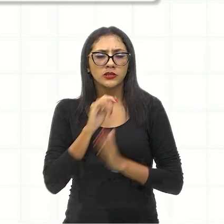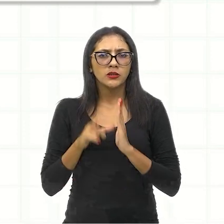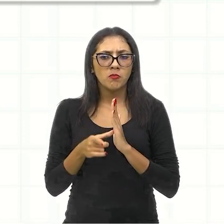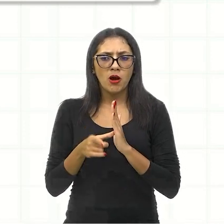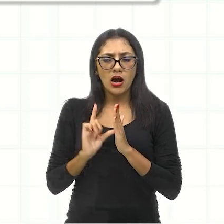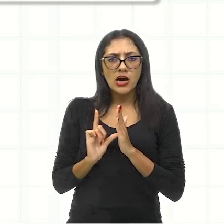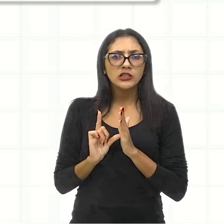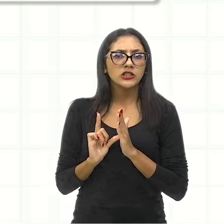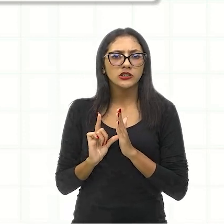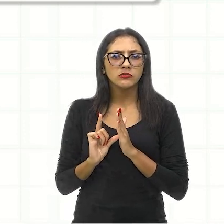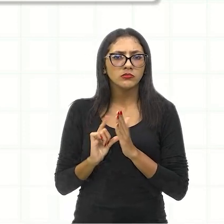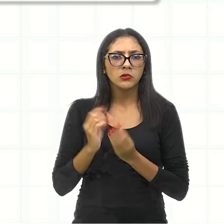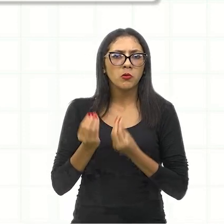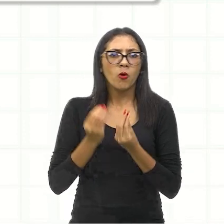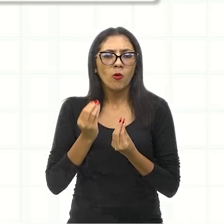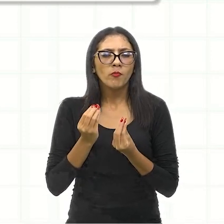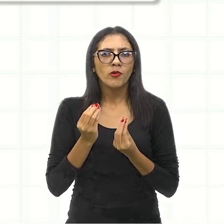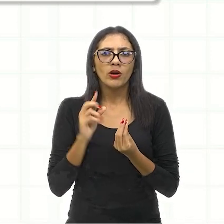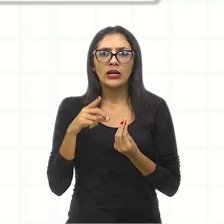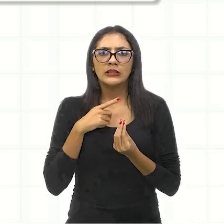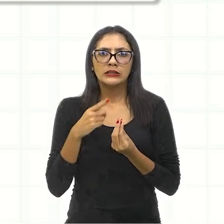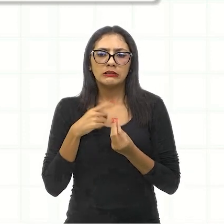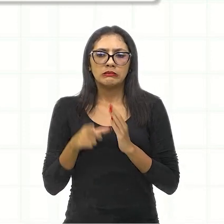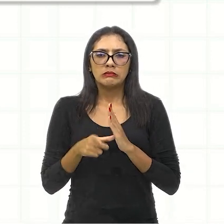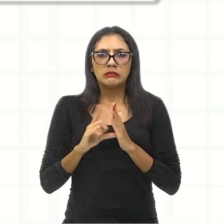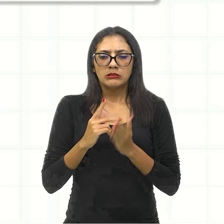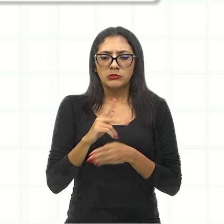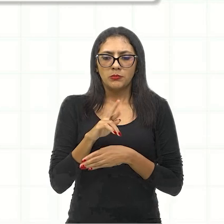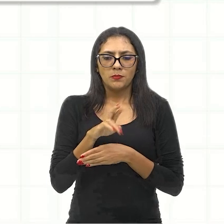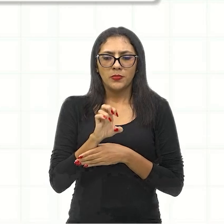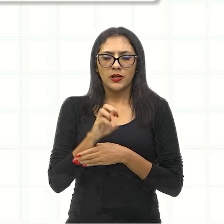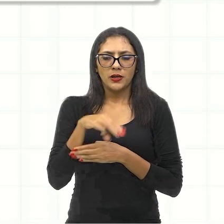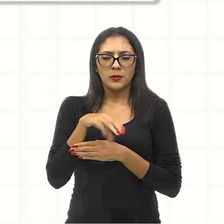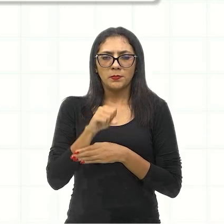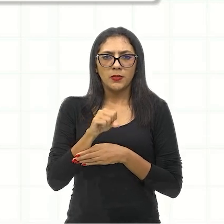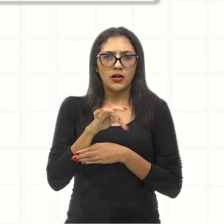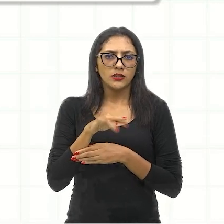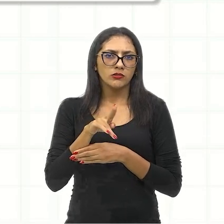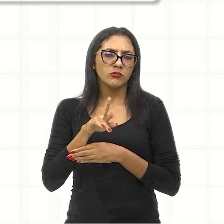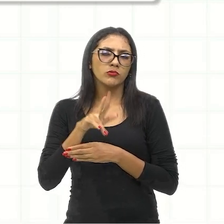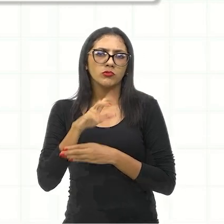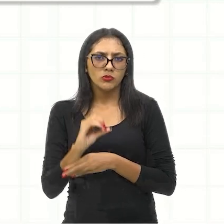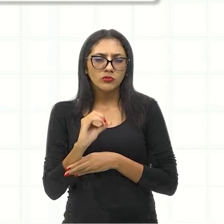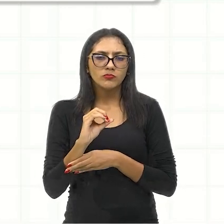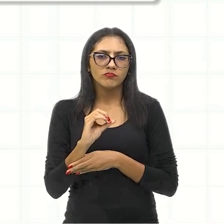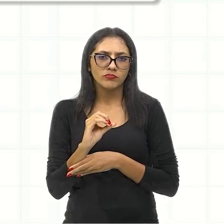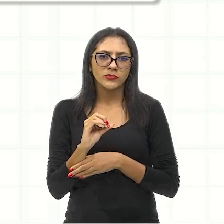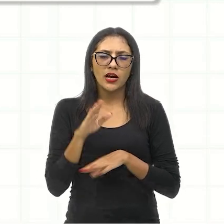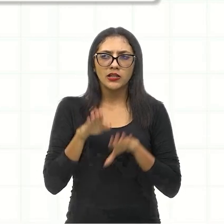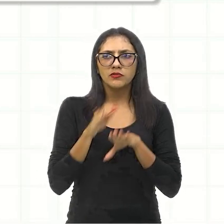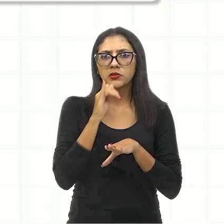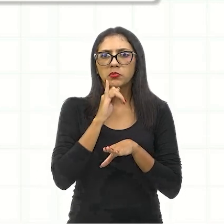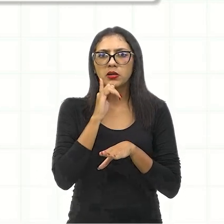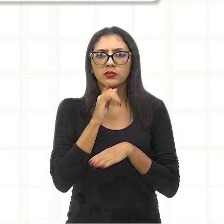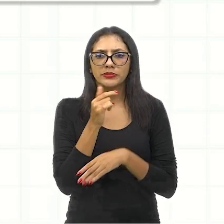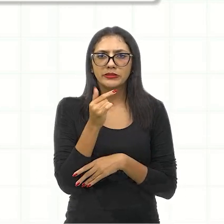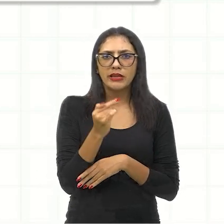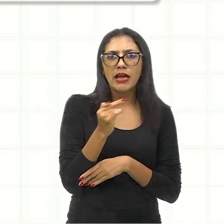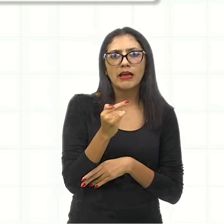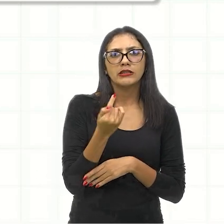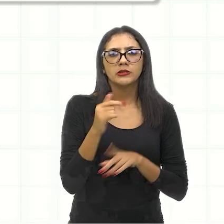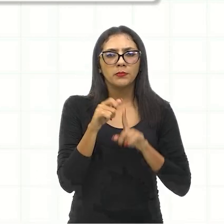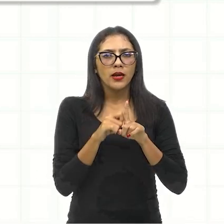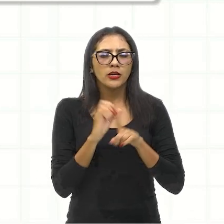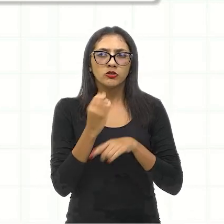nós comentamos, o parto será prematuro, né? Quando o bebê nasce antes desses 9 meses, às vezes de 7 ou até mesmo de 8,